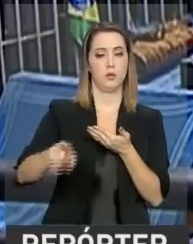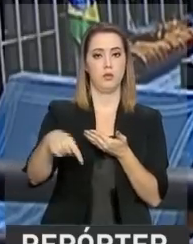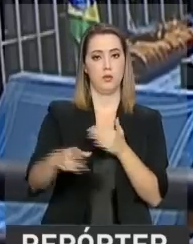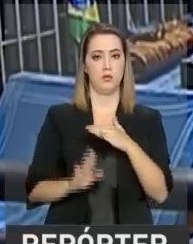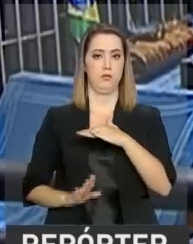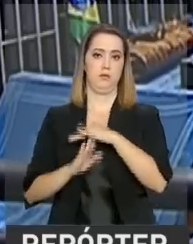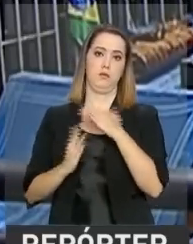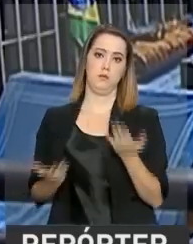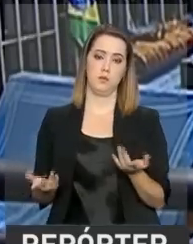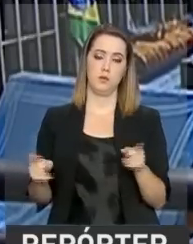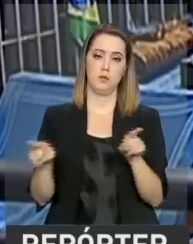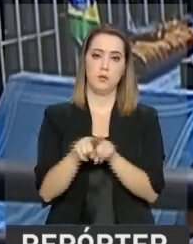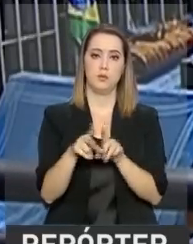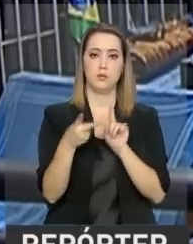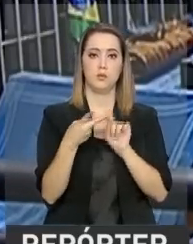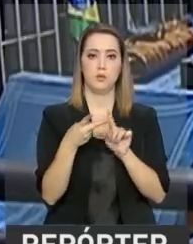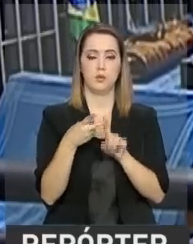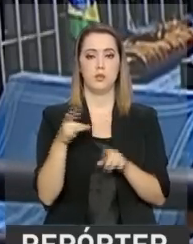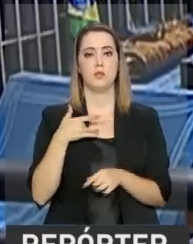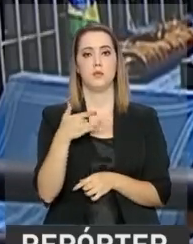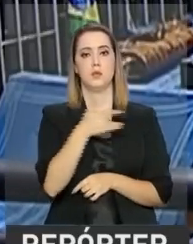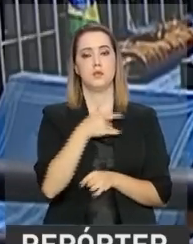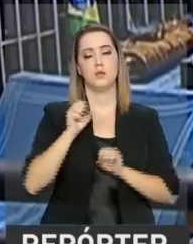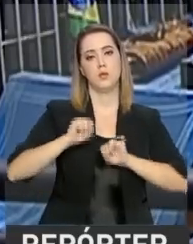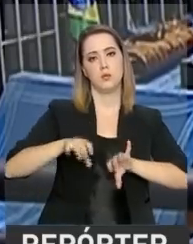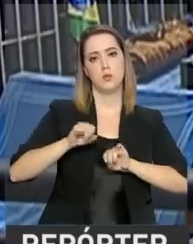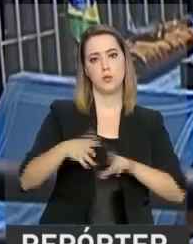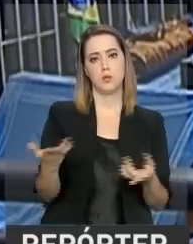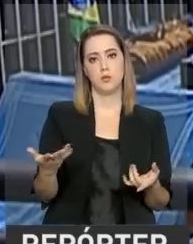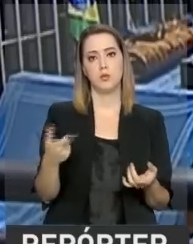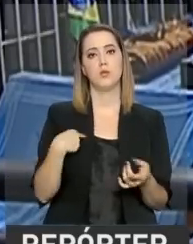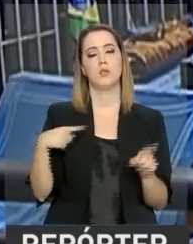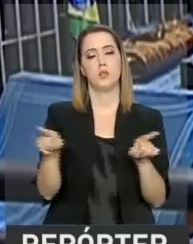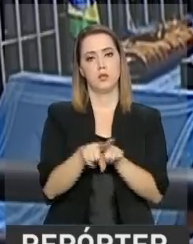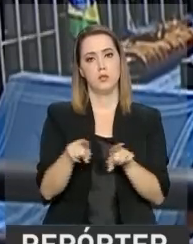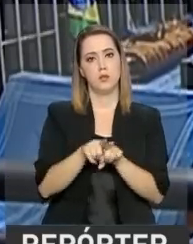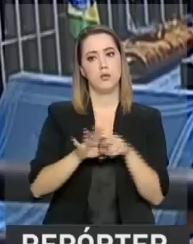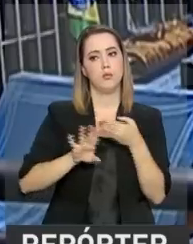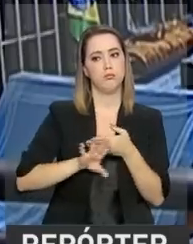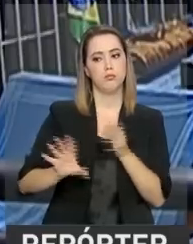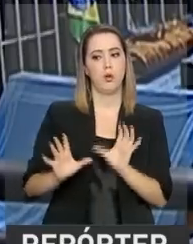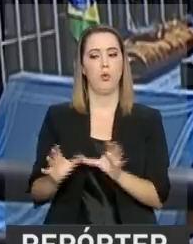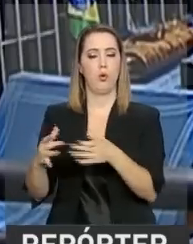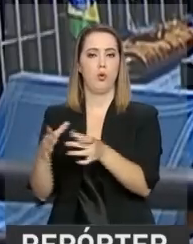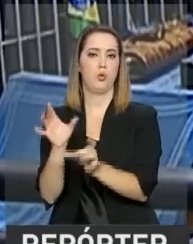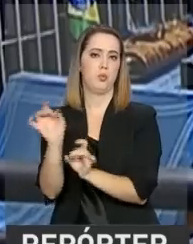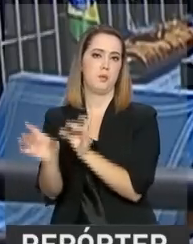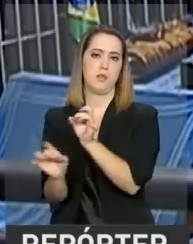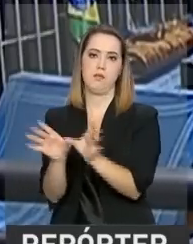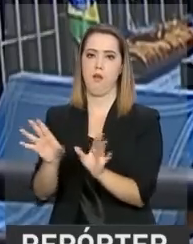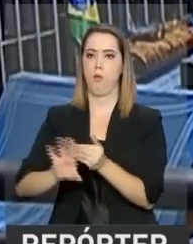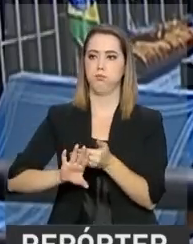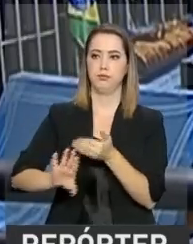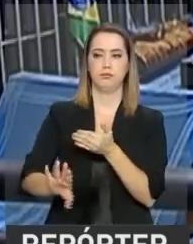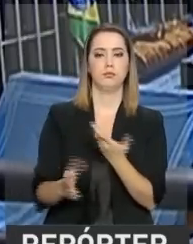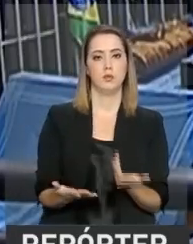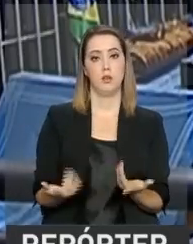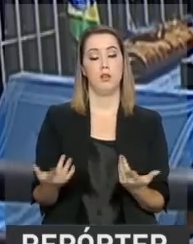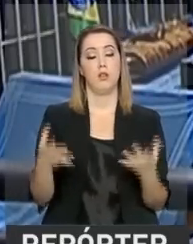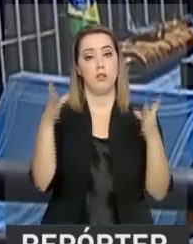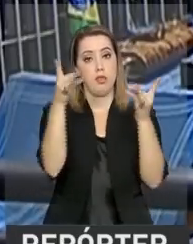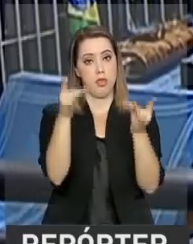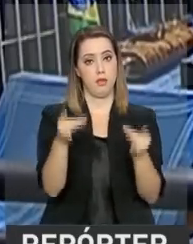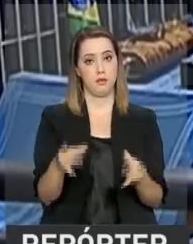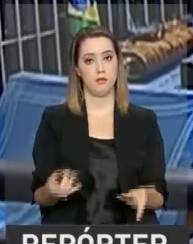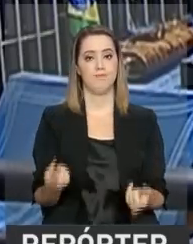dos gastos públicos e que as áreas de saúde e educação também ficassem fora do teto. Como esses destaques